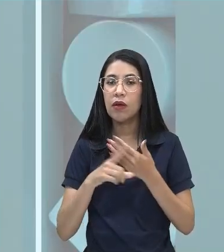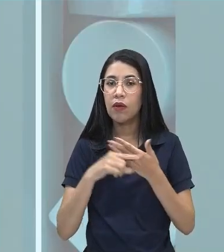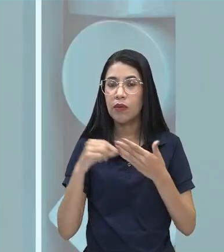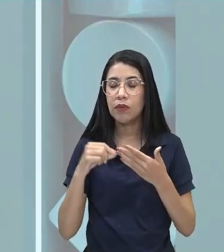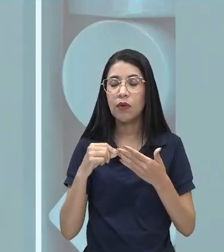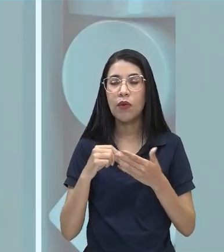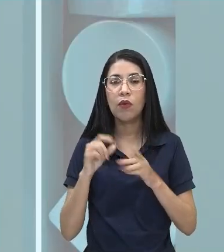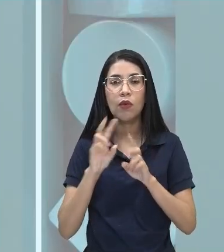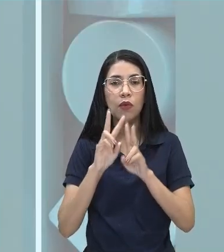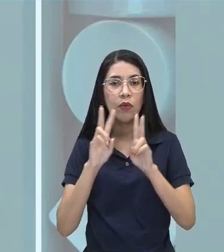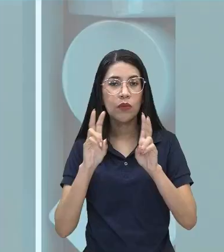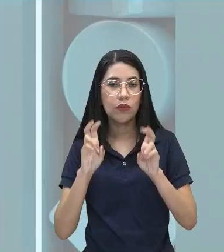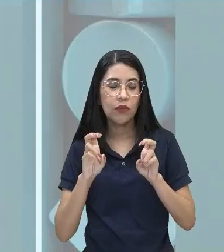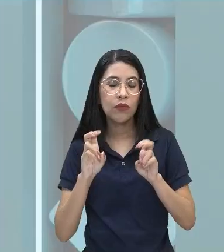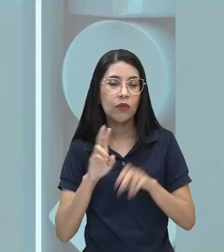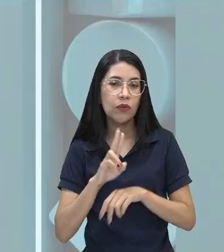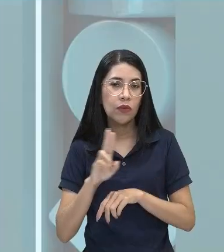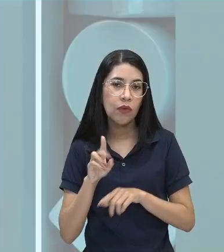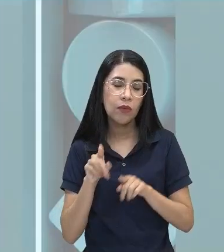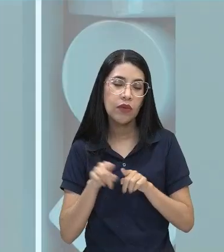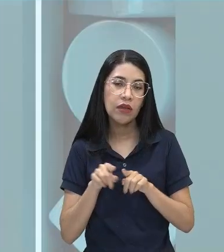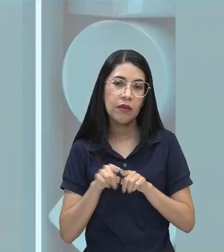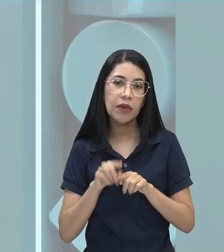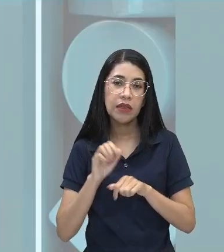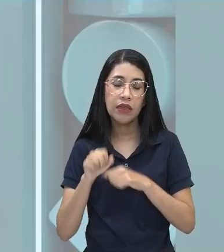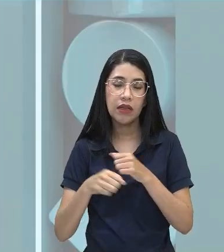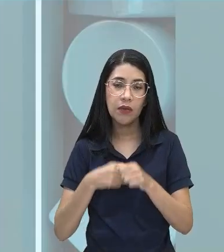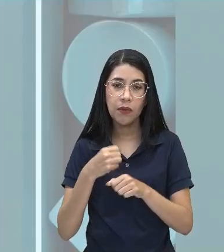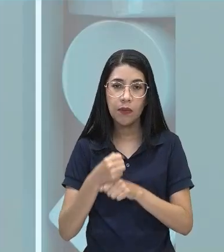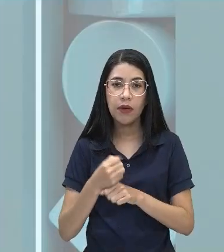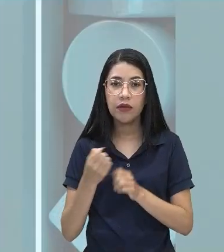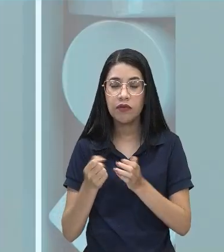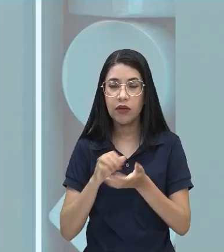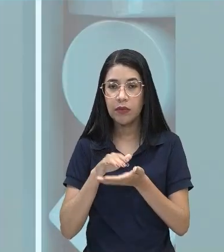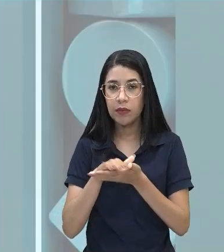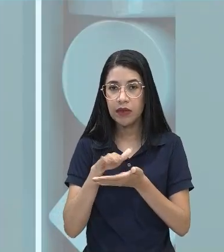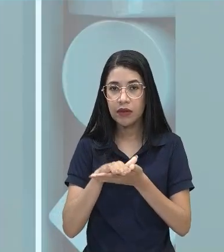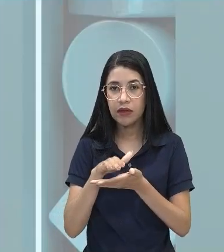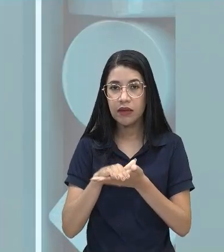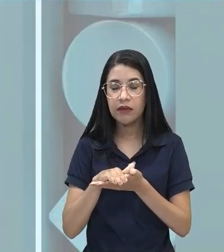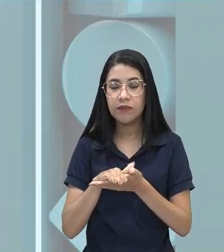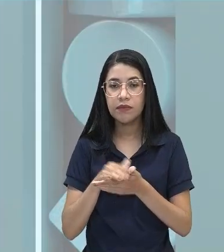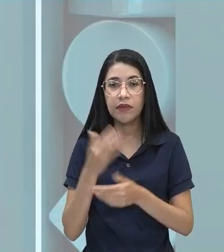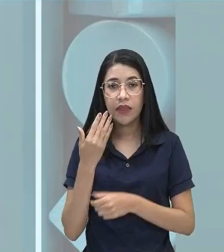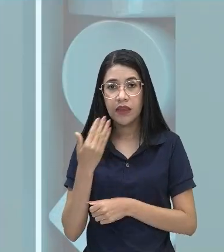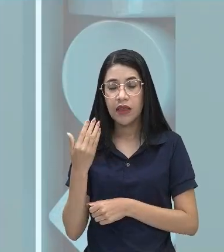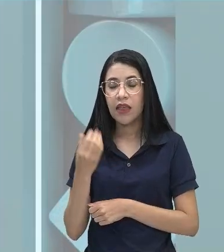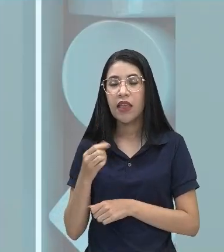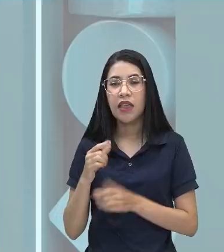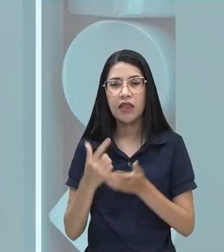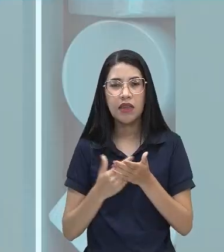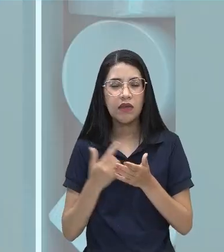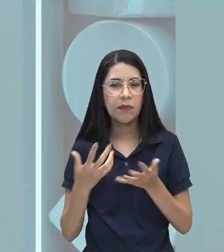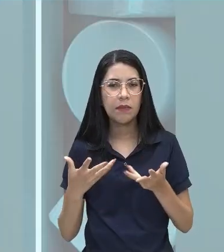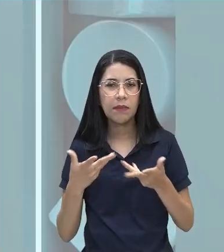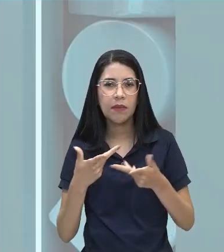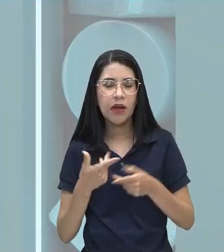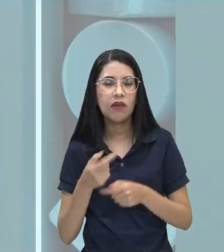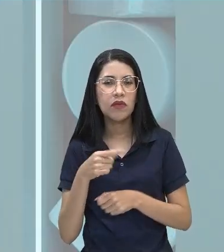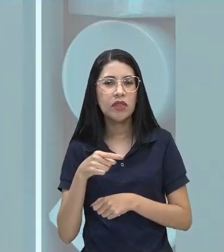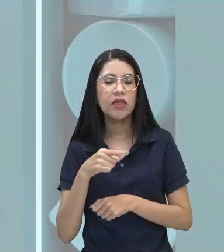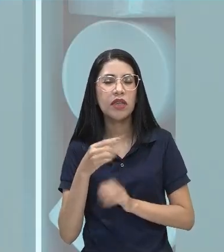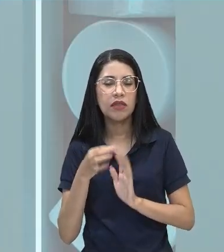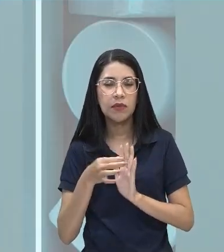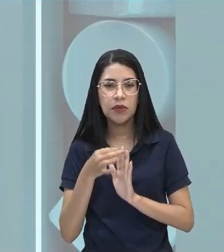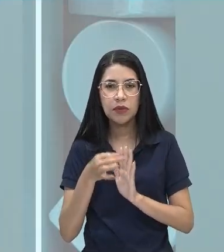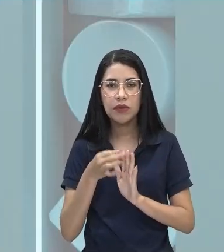da obra e depois a data, né? Olha, esse livro aqui, maravilhoso, sugiro para vocês. Vocês que gostam